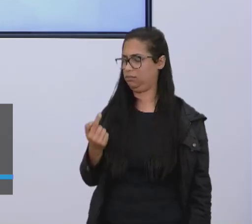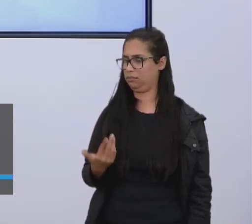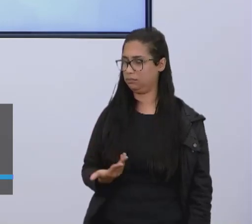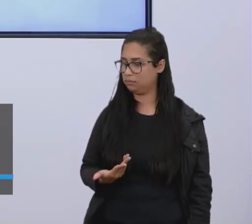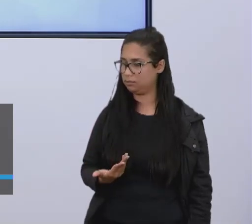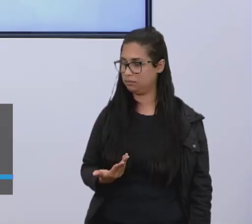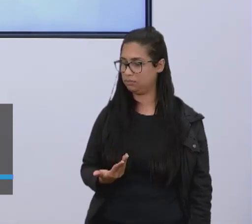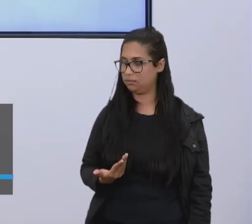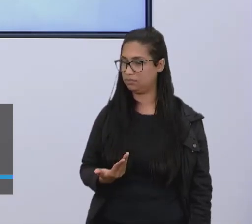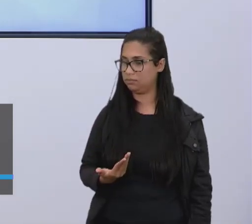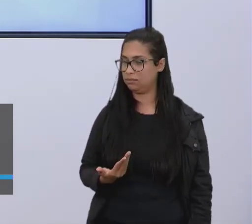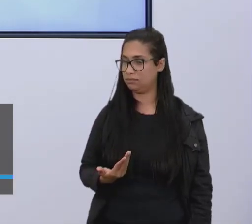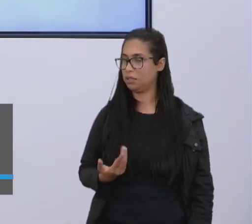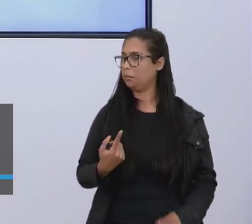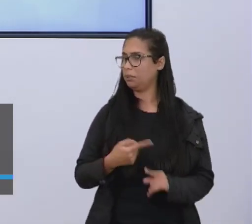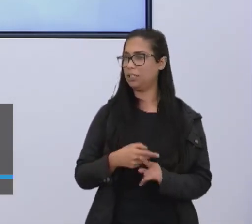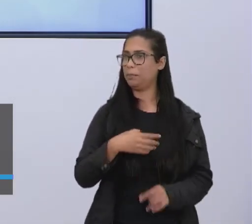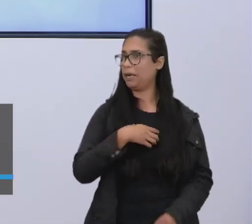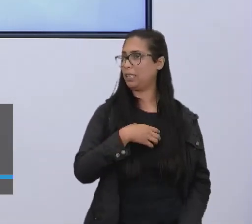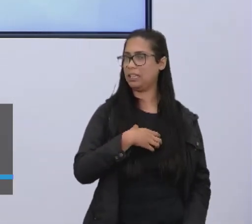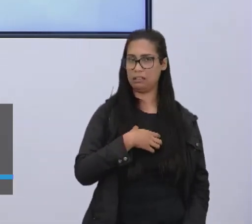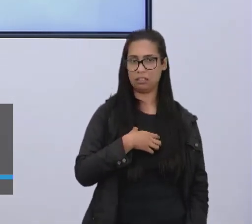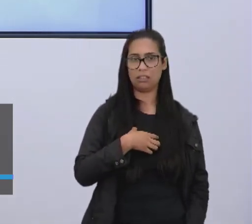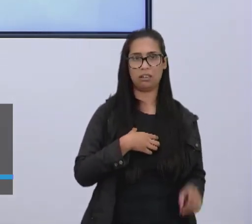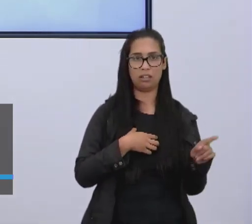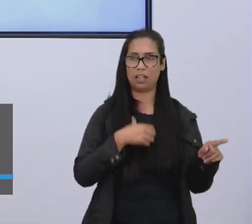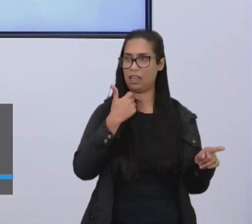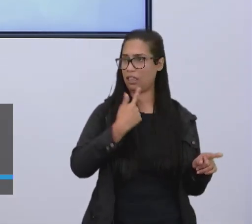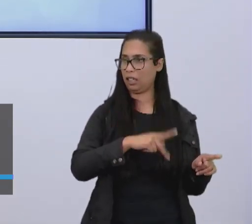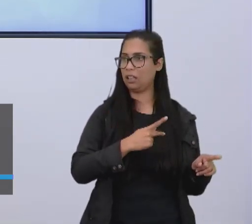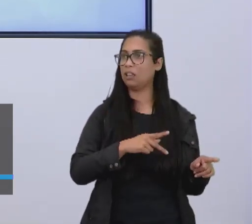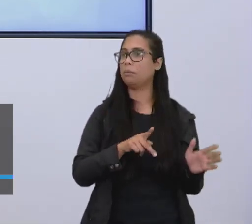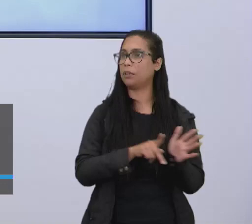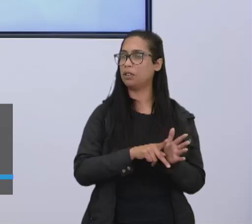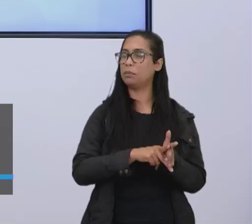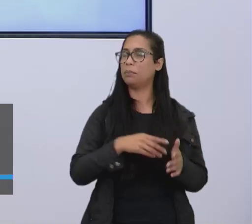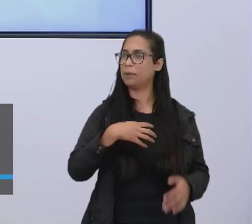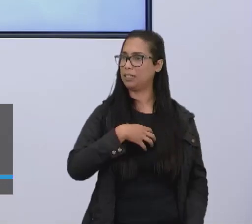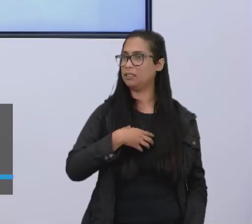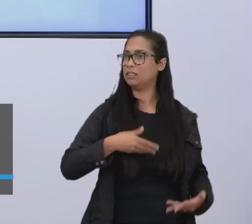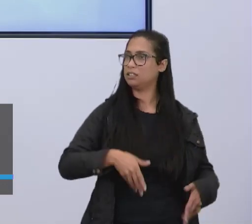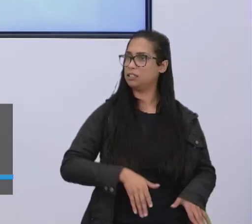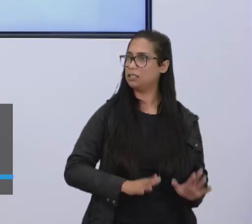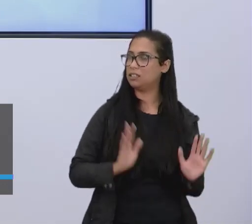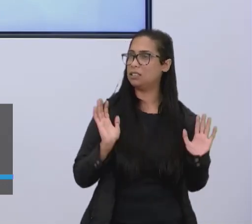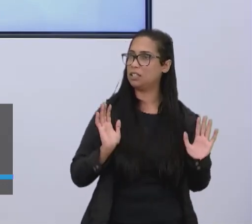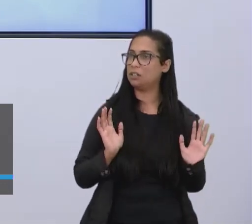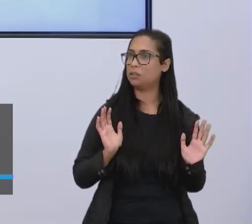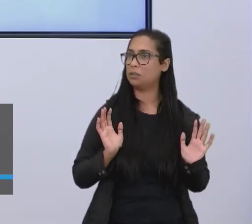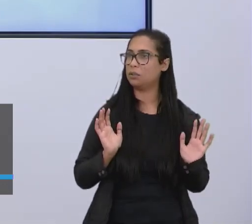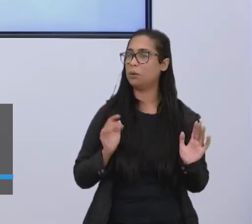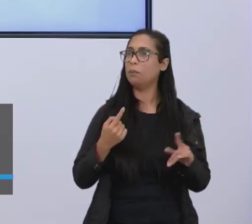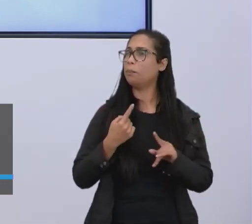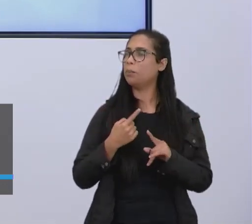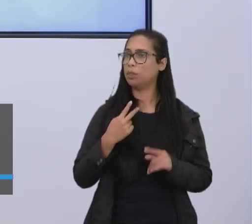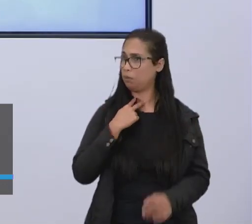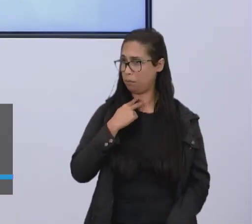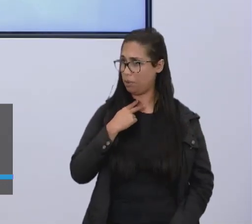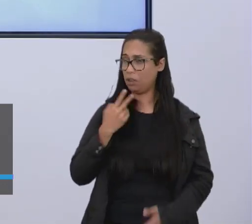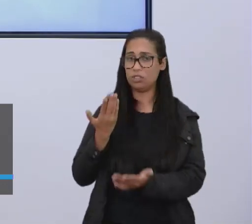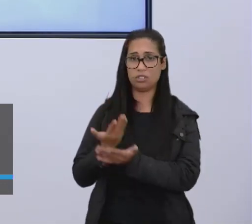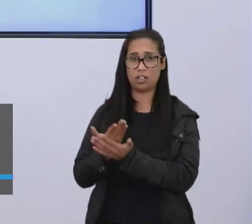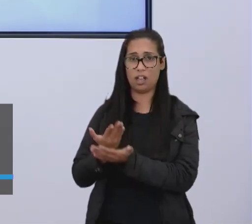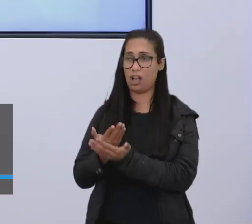sabe, indiferente de quão segura você se sinta, tipo, quando você olha isso, você fala assim, mas isso significa que eu sou menos qualificada? Isso significa que eu não tenho, sabe?